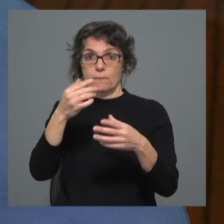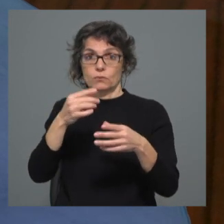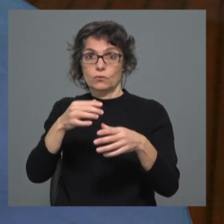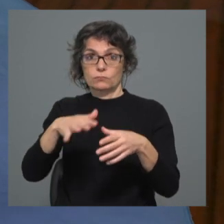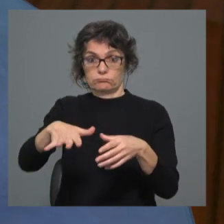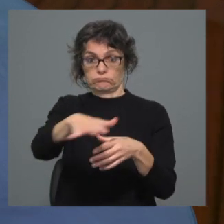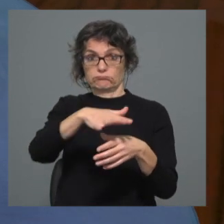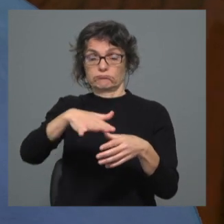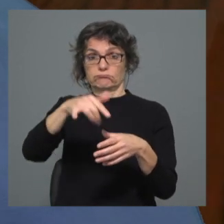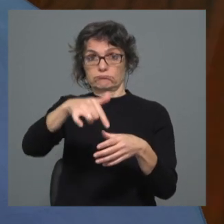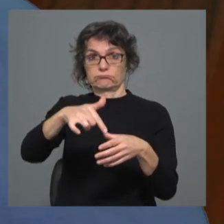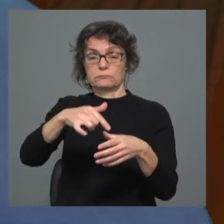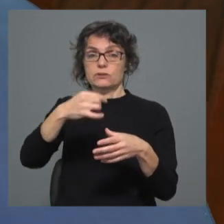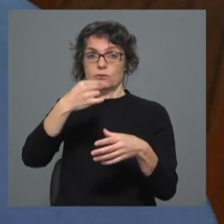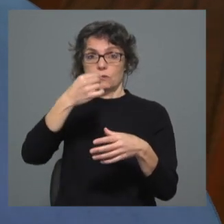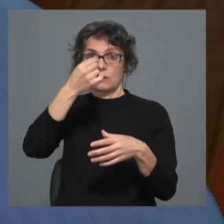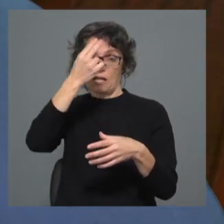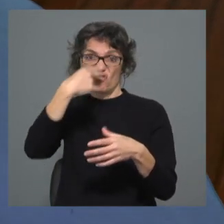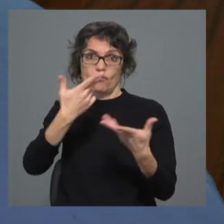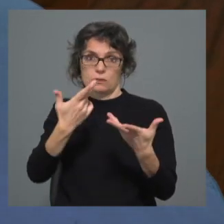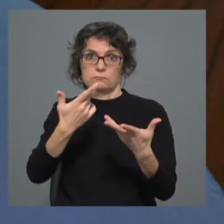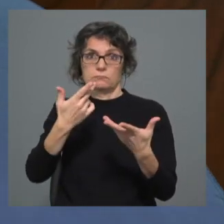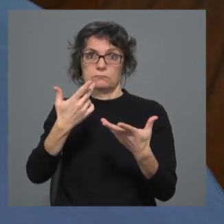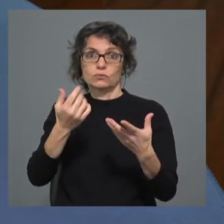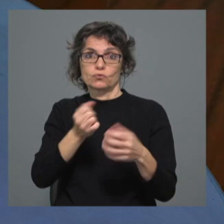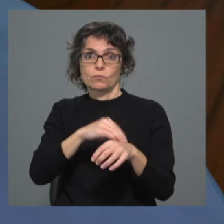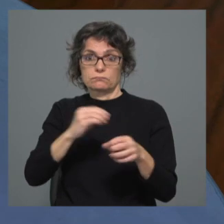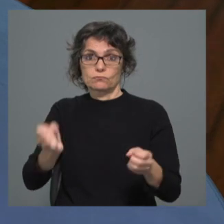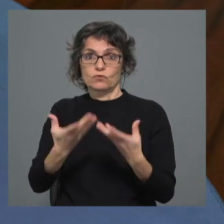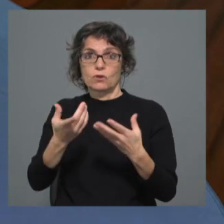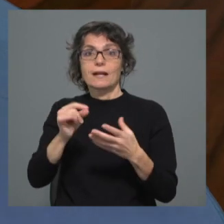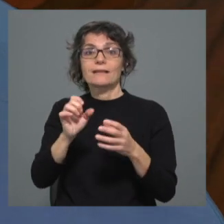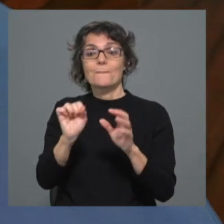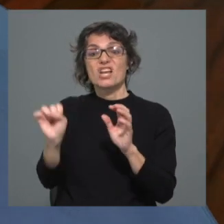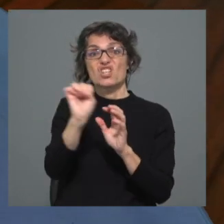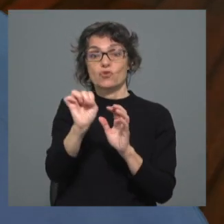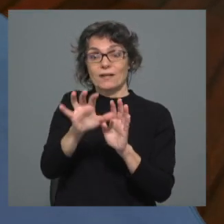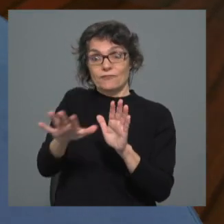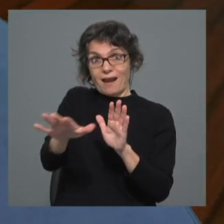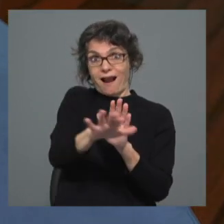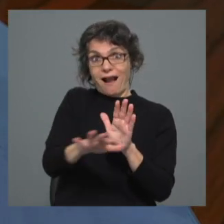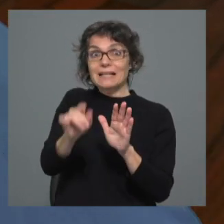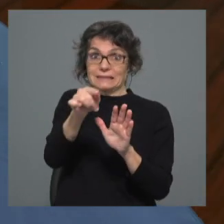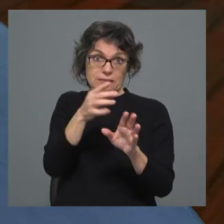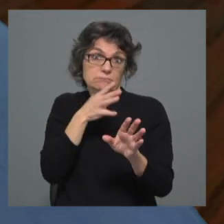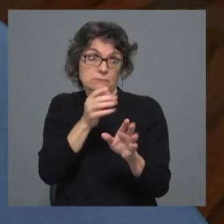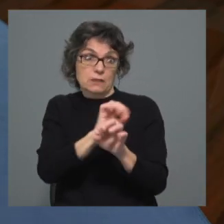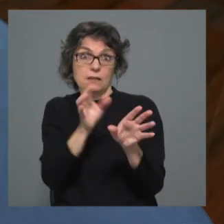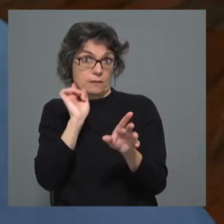da história da salvação. E geograficamente também, não é? E geograficamente, muito importante, o que acabei de dizer, a região da